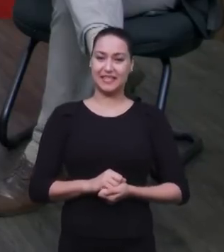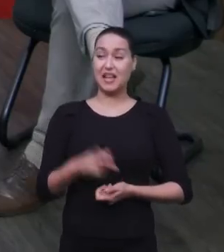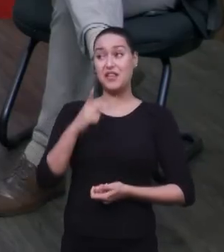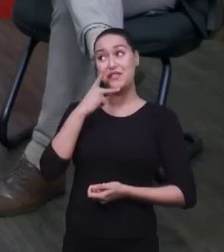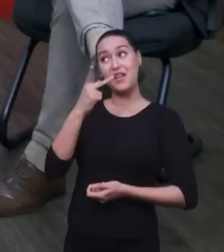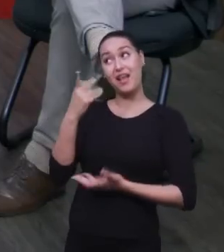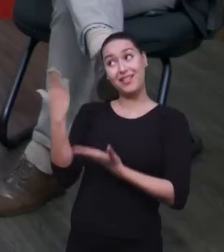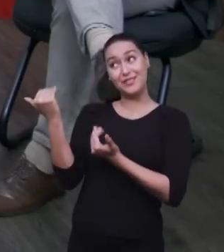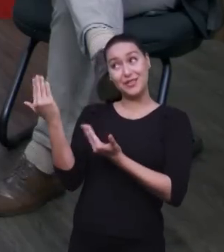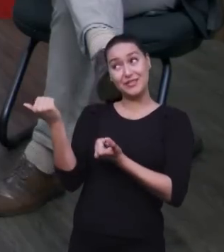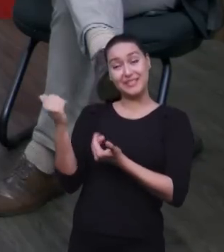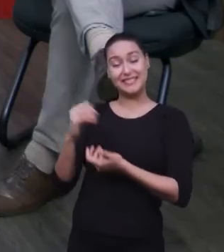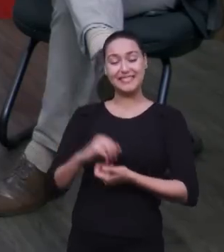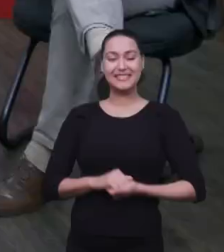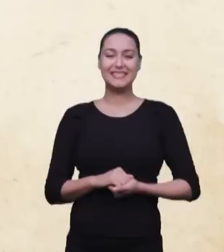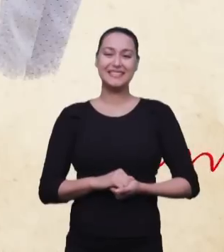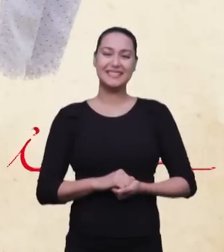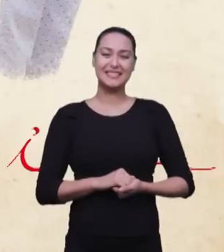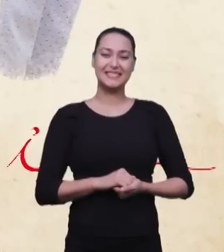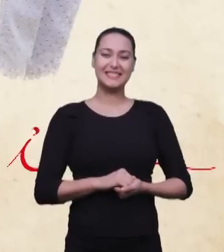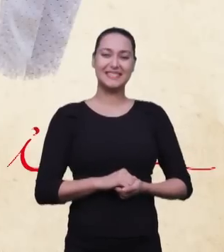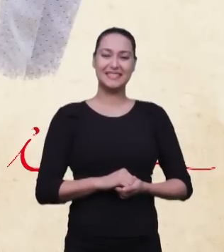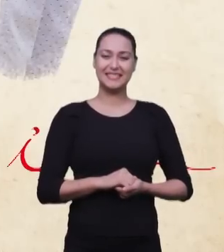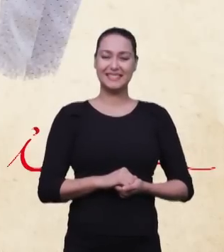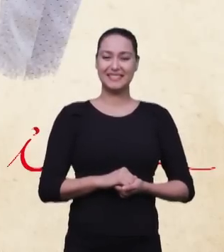tem a dizer? Então vamos lá, fala, jovem.